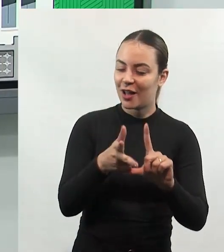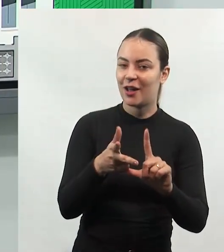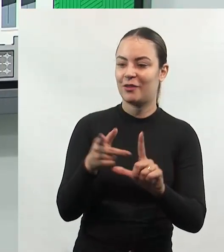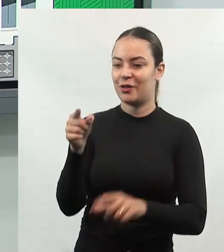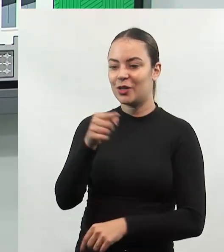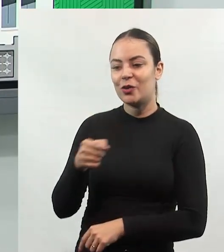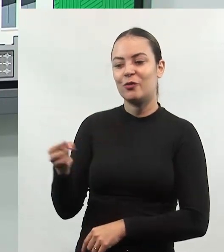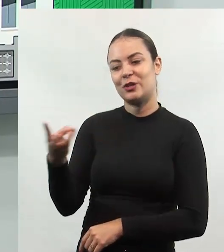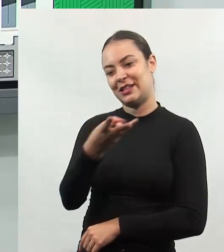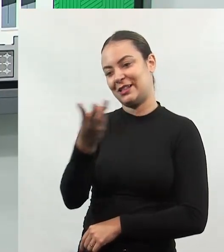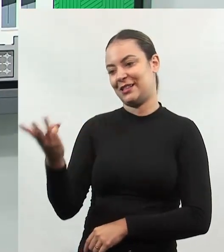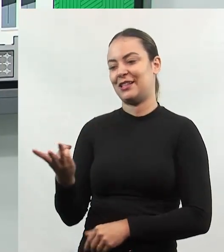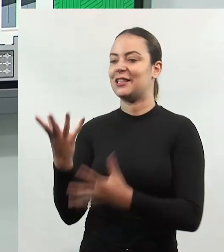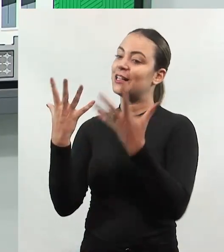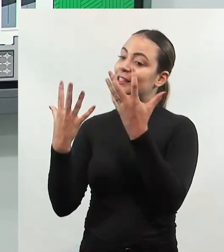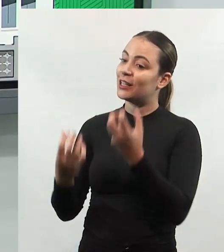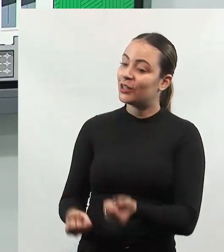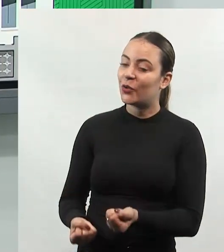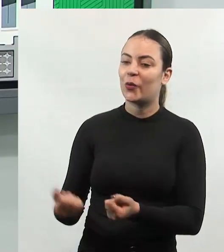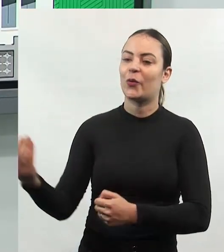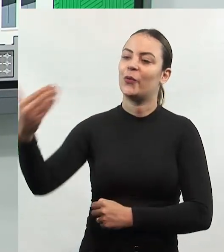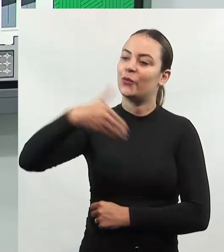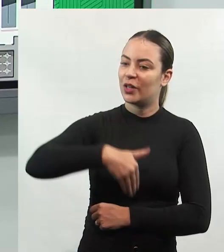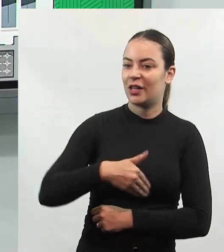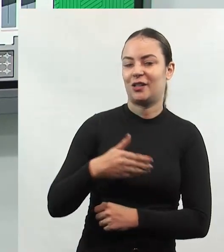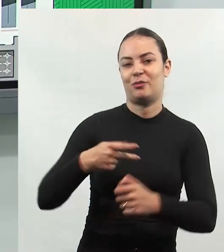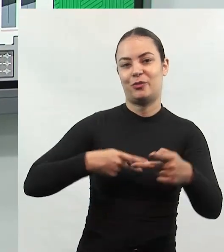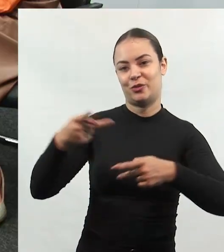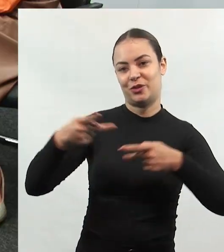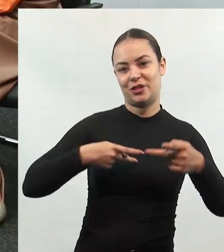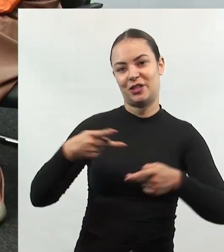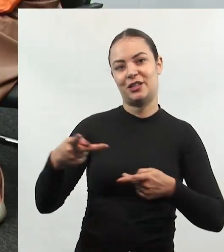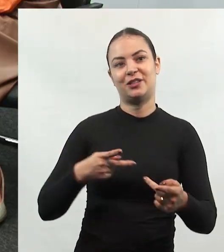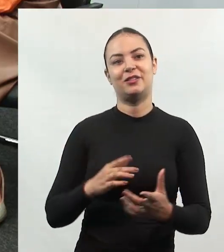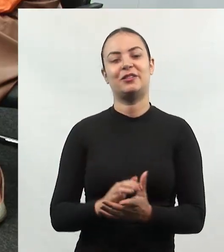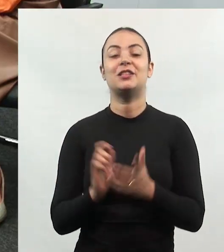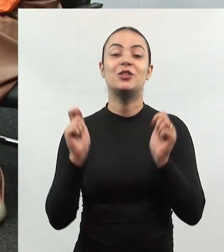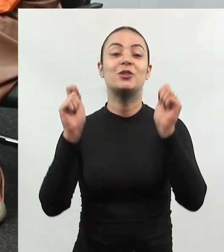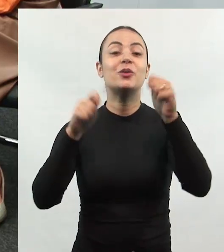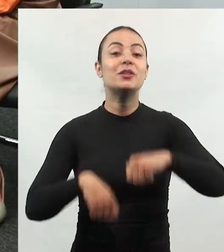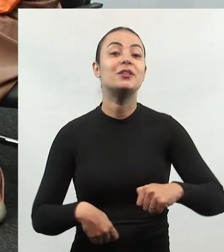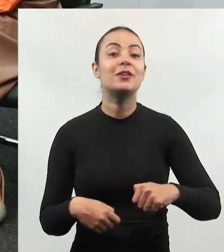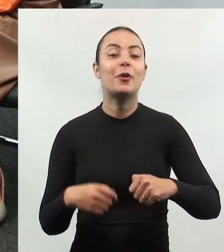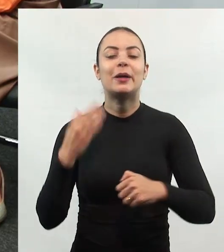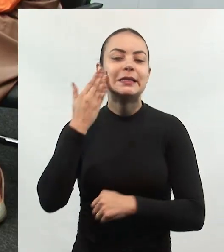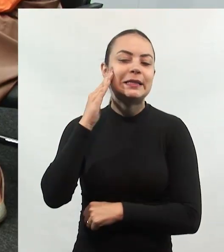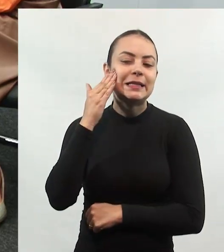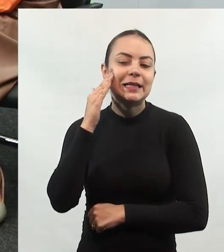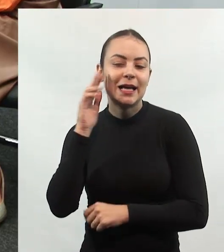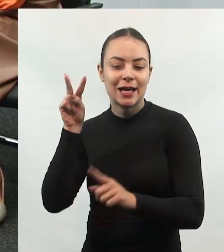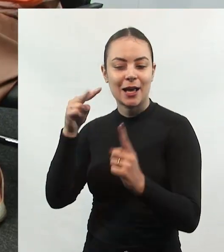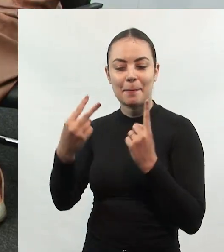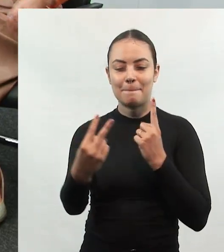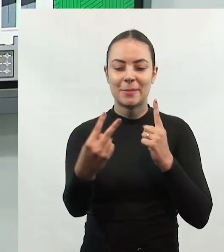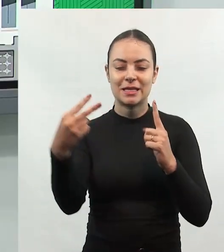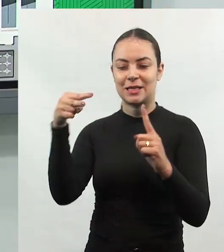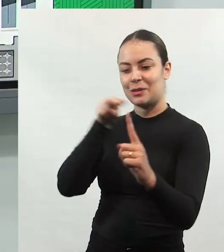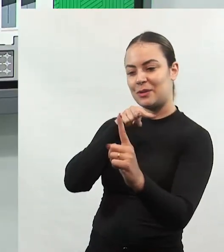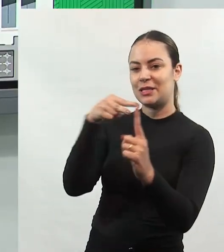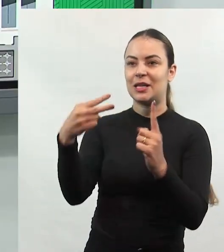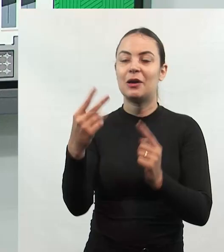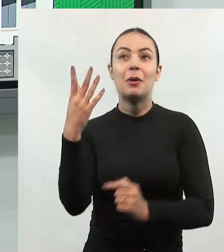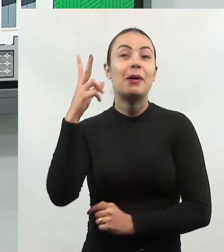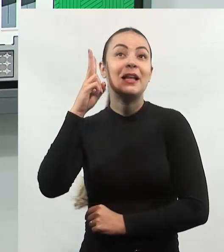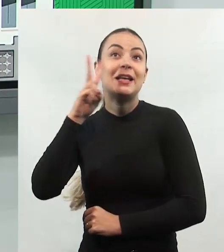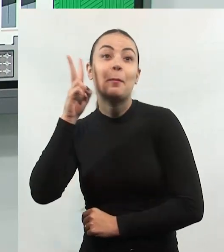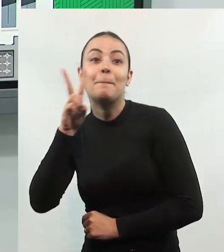grande. E eu fico muito feliz de ter participado dessa live, de participar desse projeto e que vocês tenham aceitado também. E a